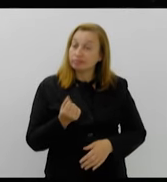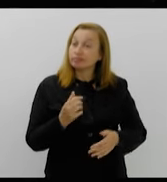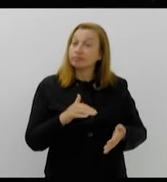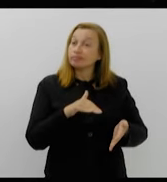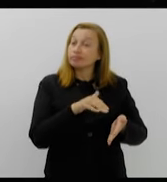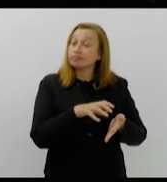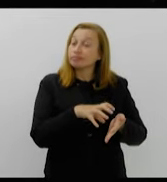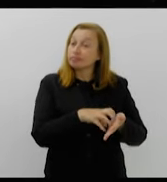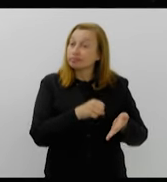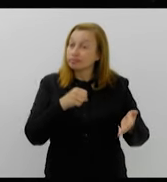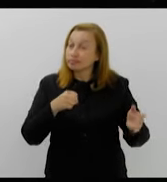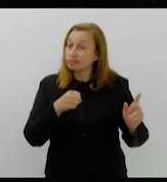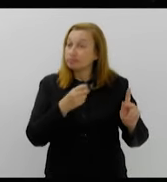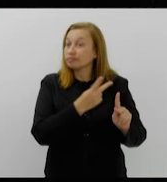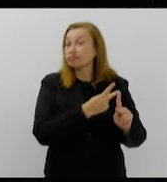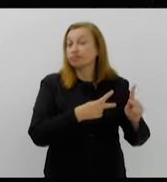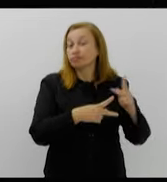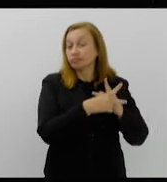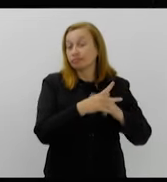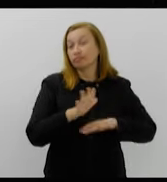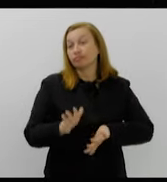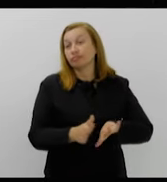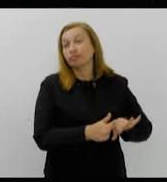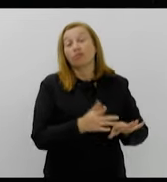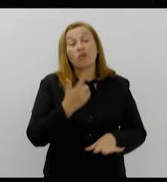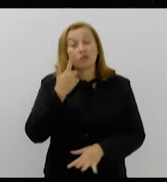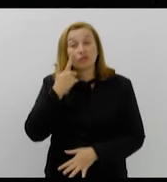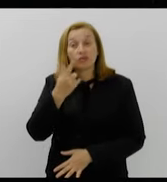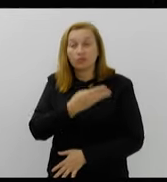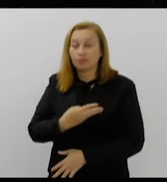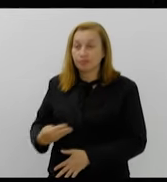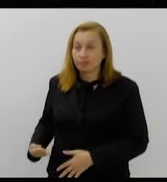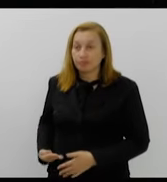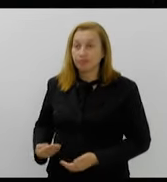especial ora Governador